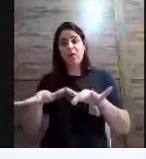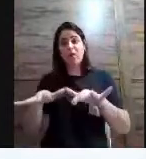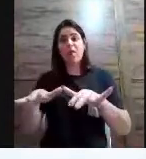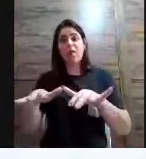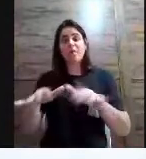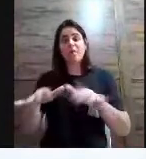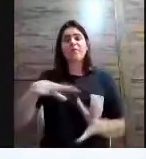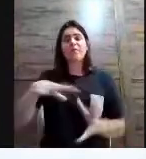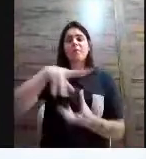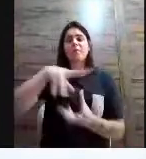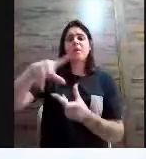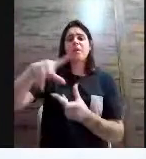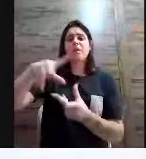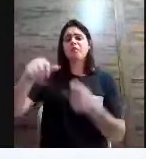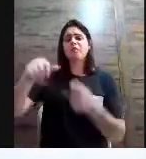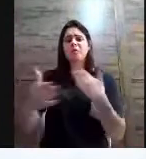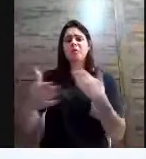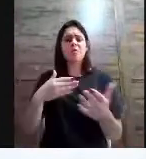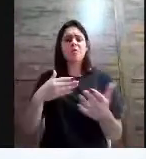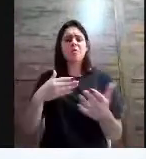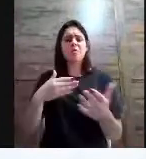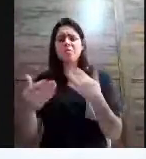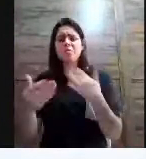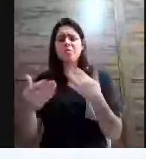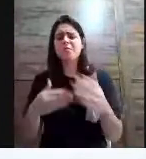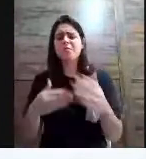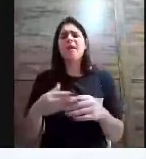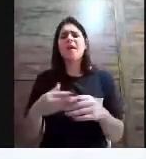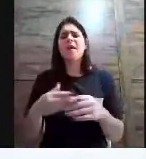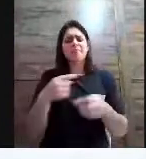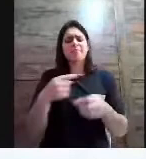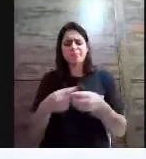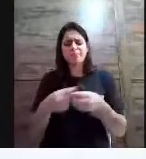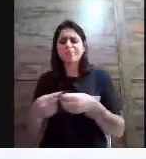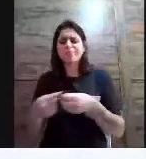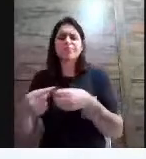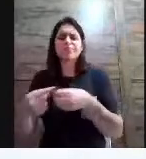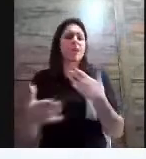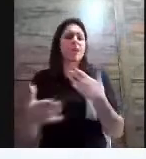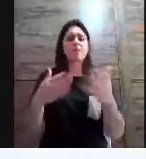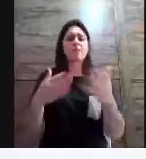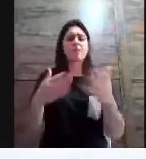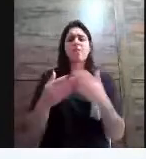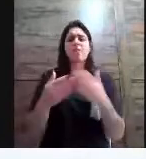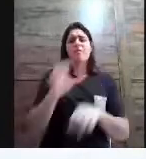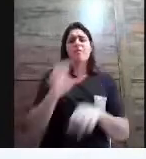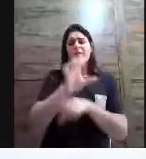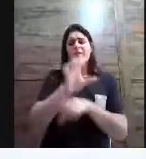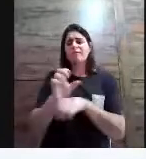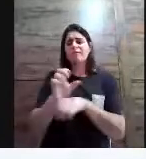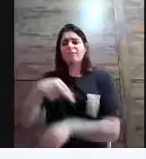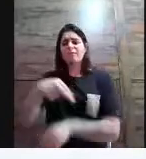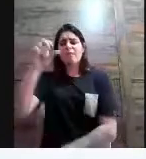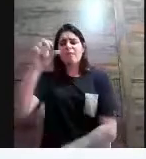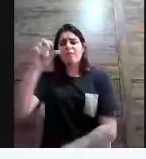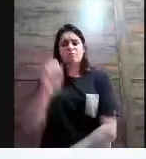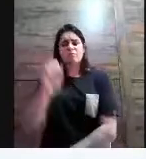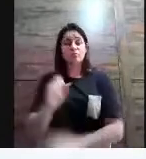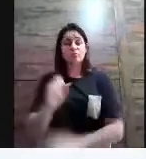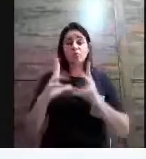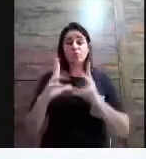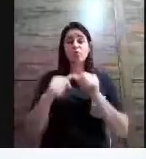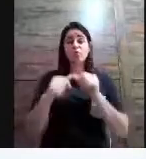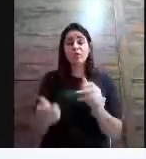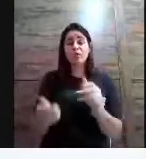para o interior de Roraima, de barco, não sei o quê, conservando a rede de frio, que a gente fala, né, que as vacinas têm que